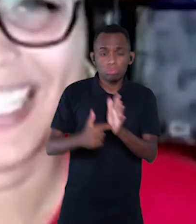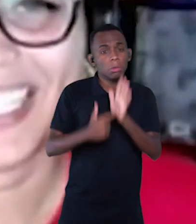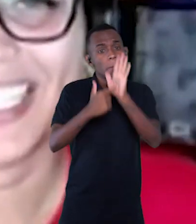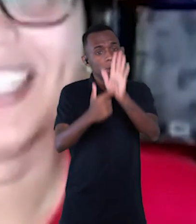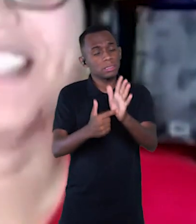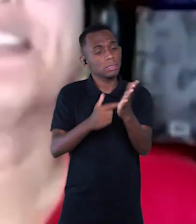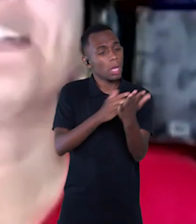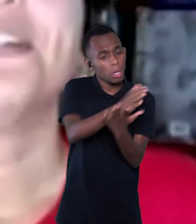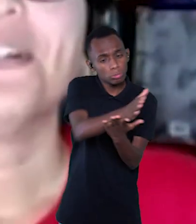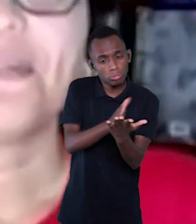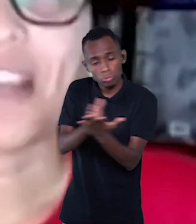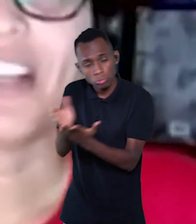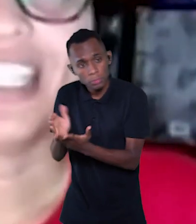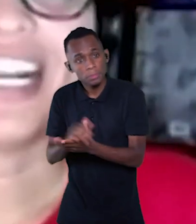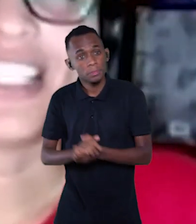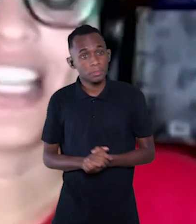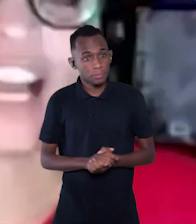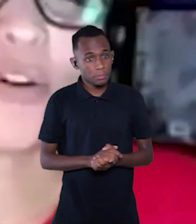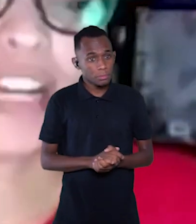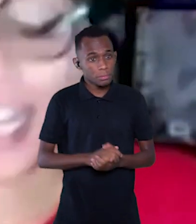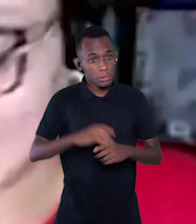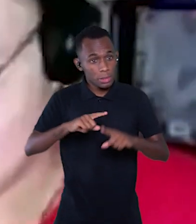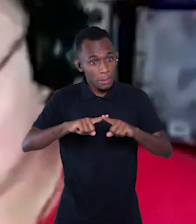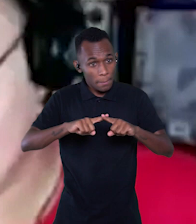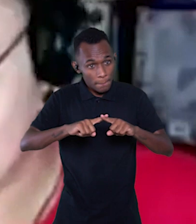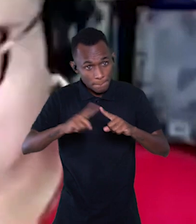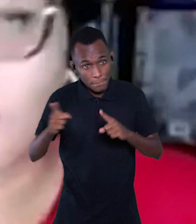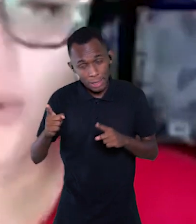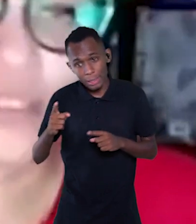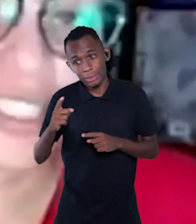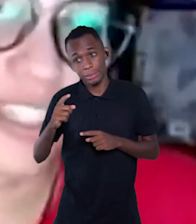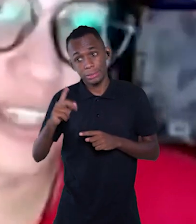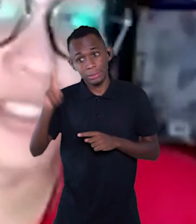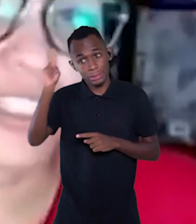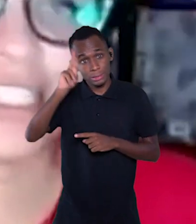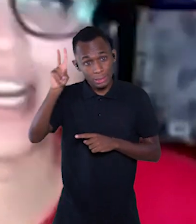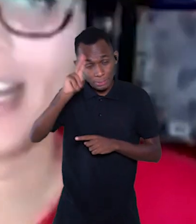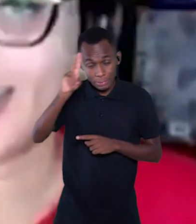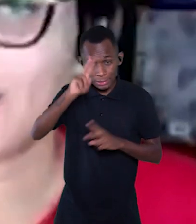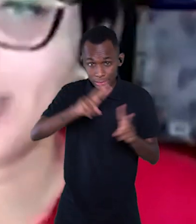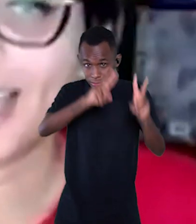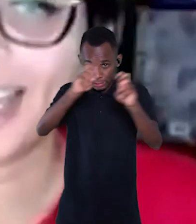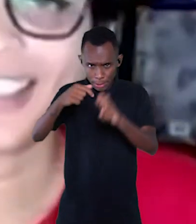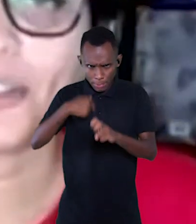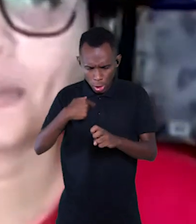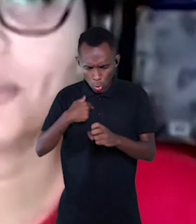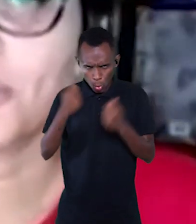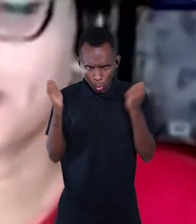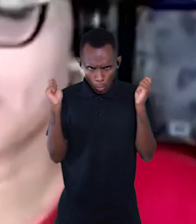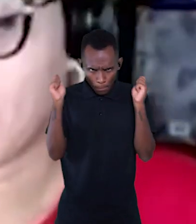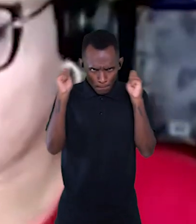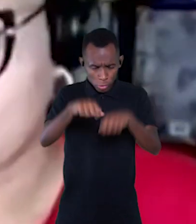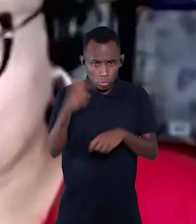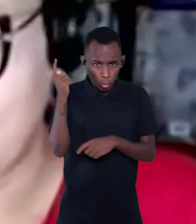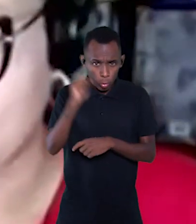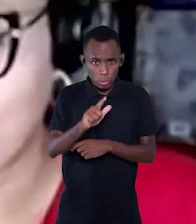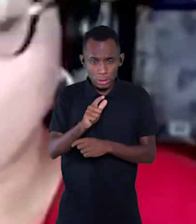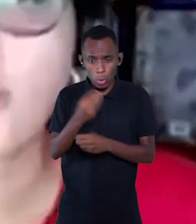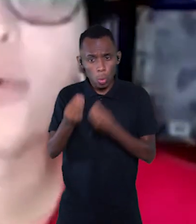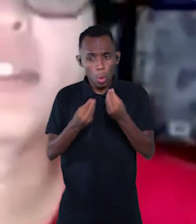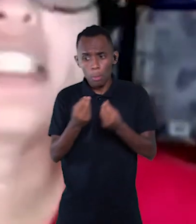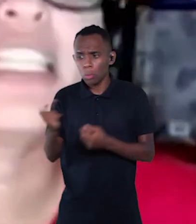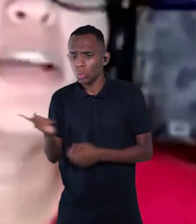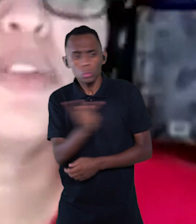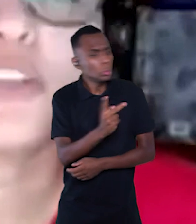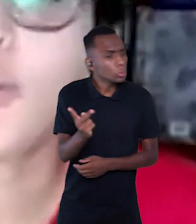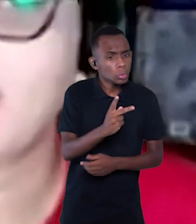Os dois. Sua mãe. É verdade. Agora, cantora. Essa história de que eu consegui conciliar é uma lenda. Quando me perguntam